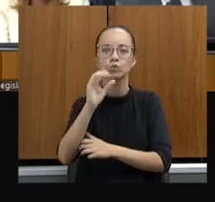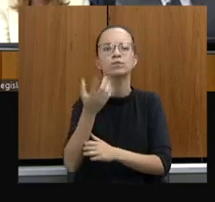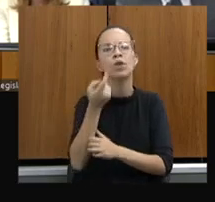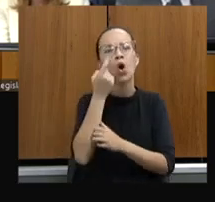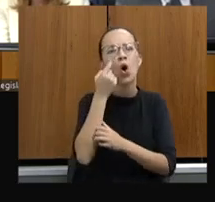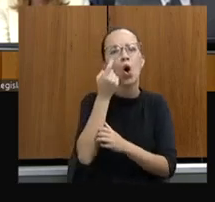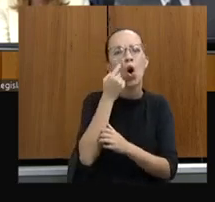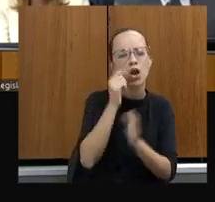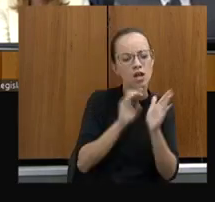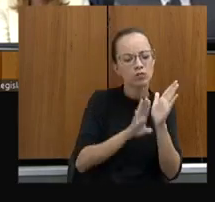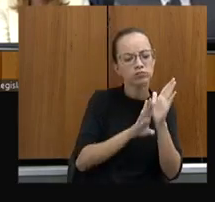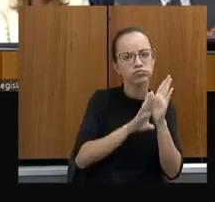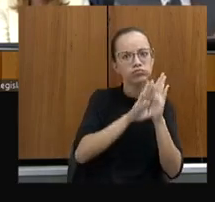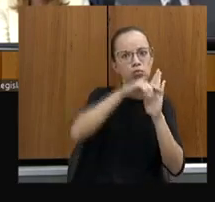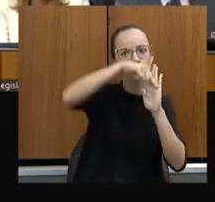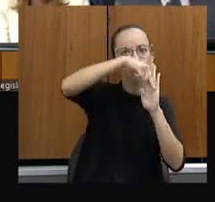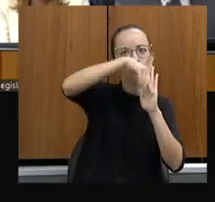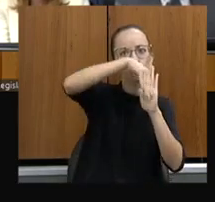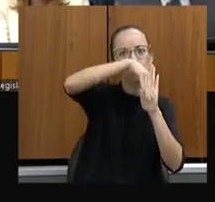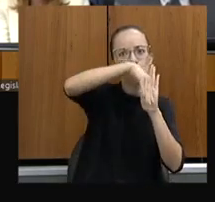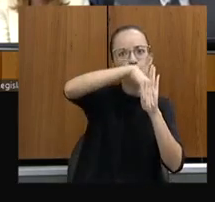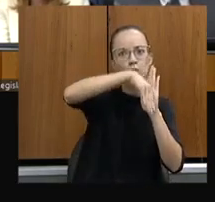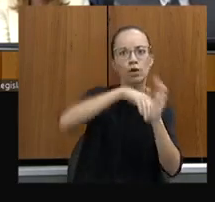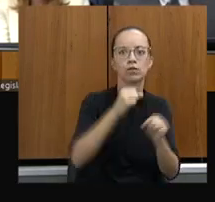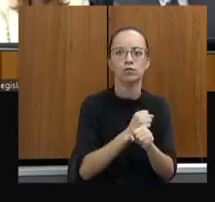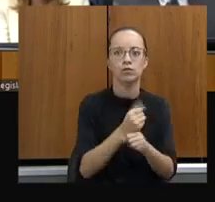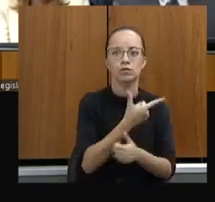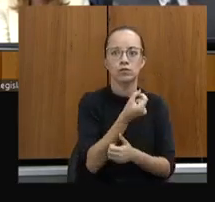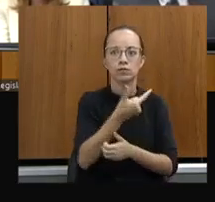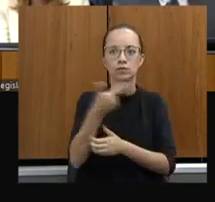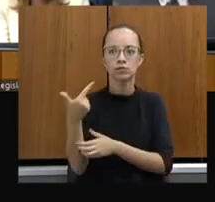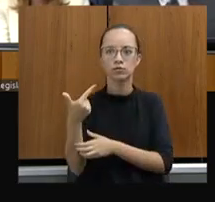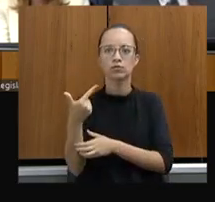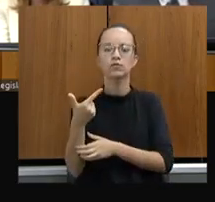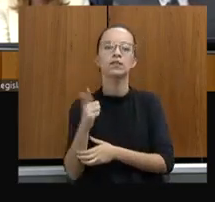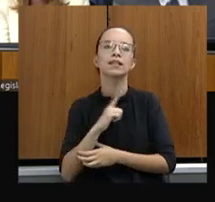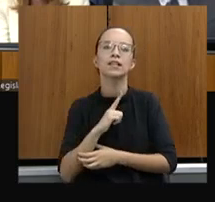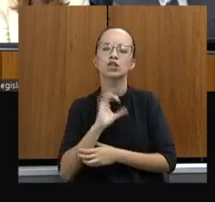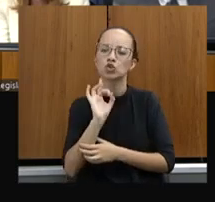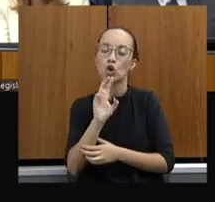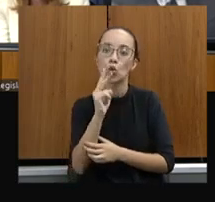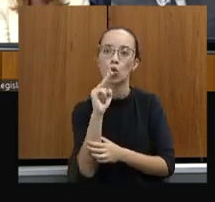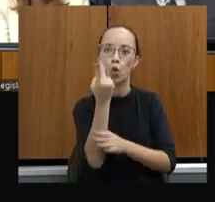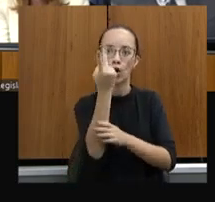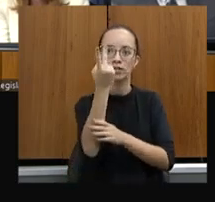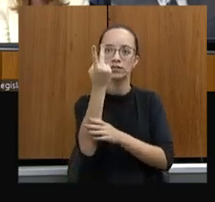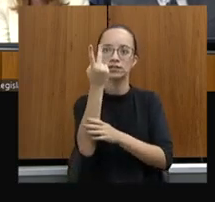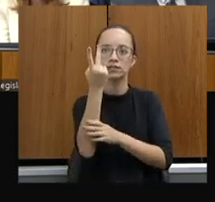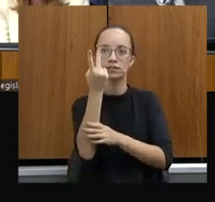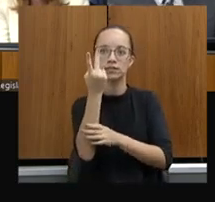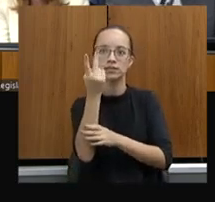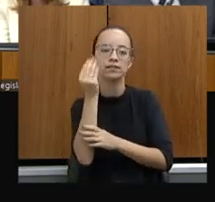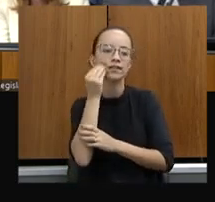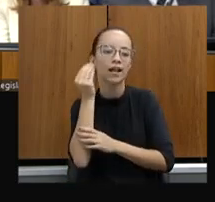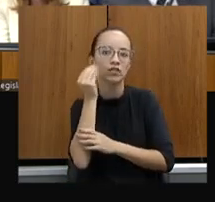esse número vem caindo exatamente a ponto de chegarmos em 2022 com apenas dois ataques a instituições financeiras o que demonstra